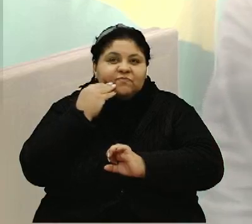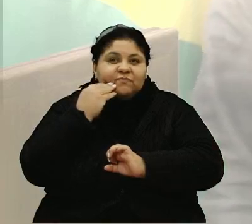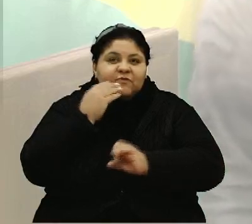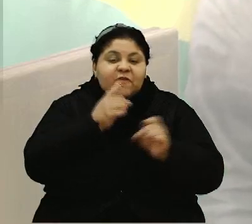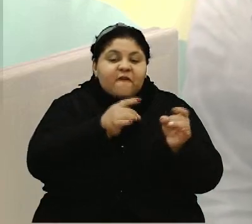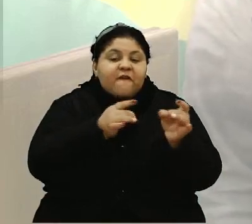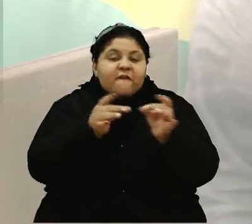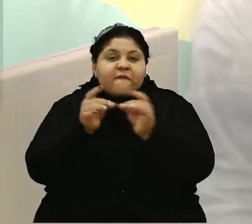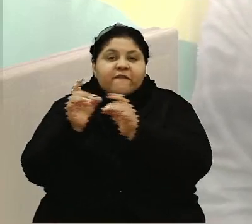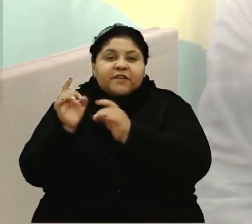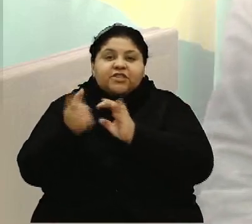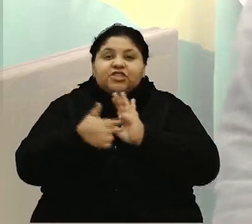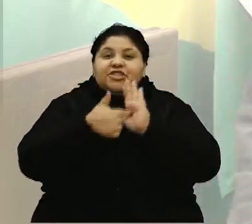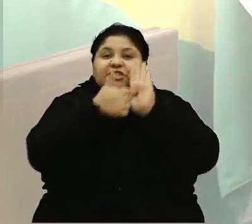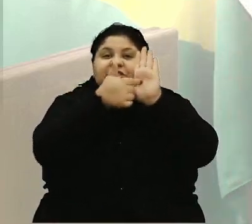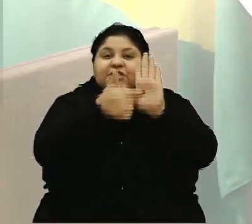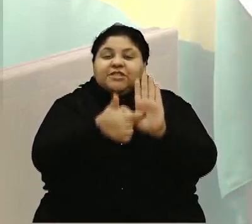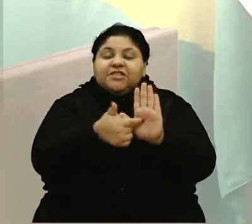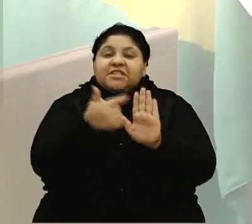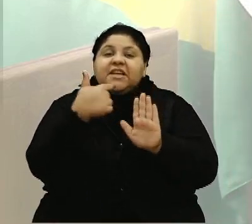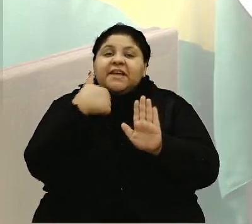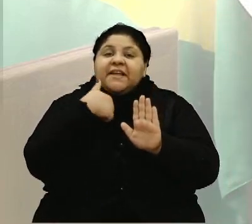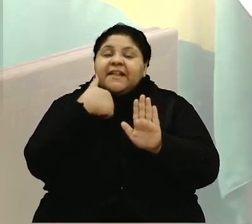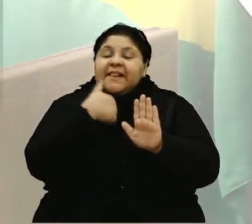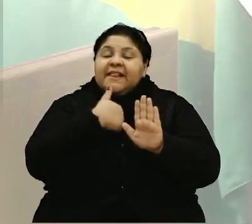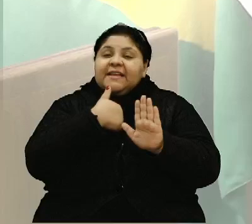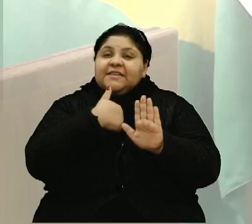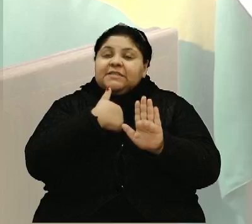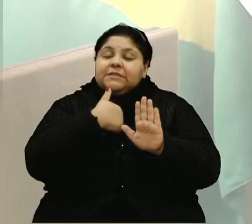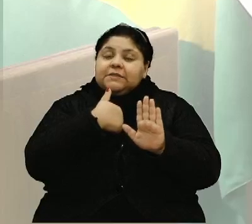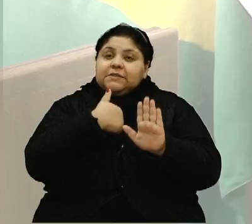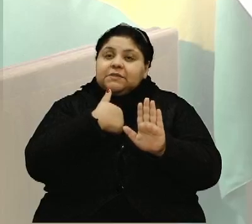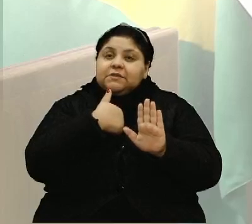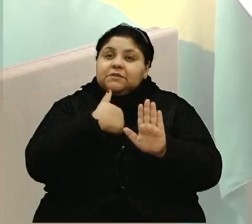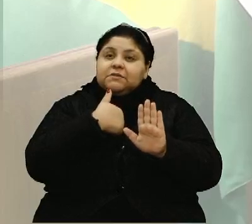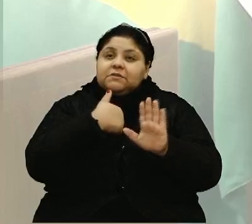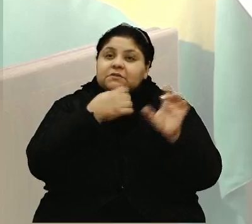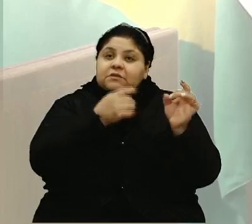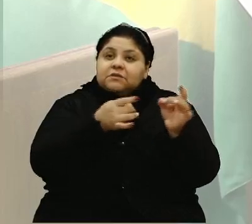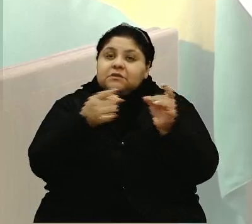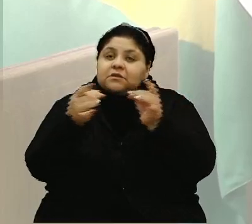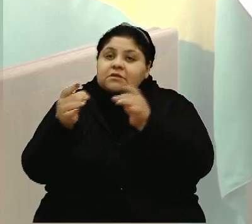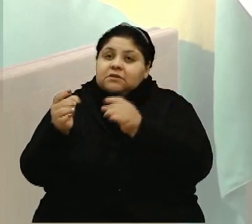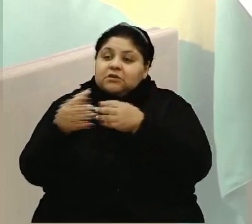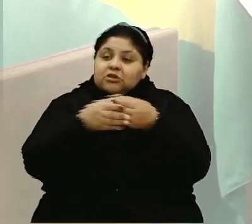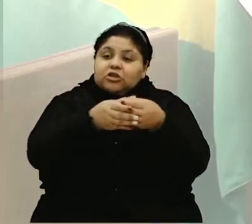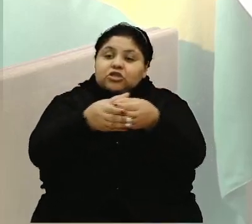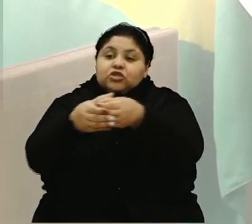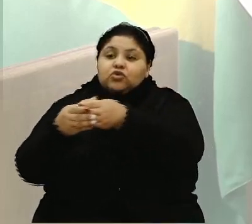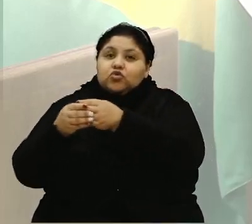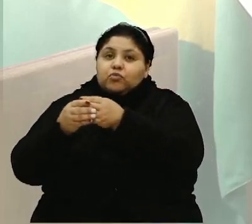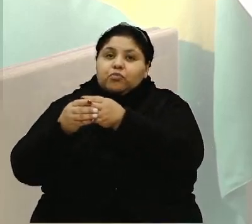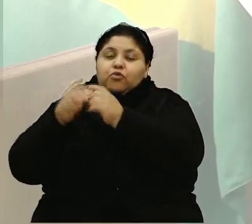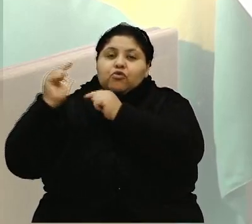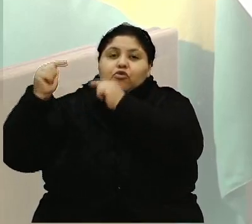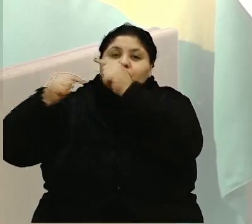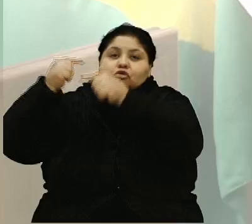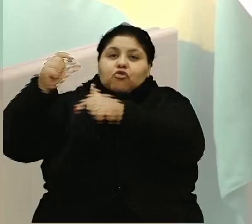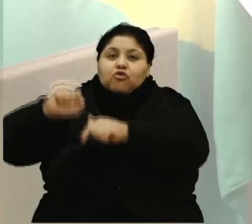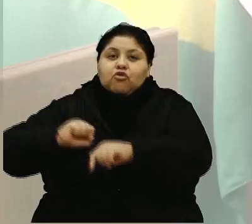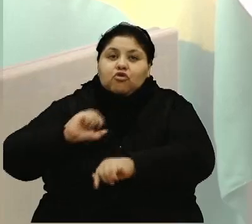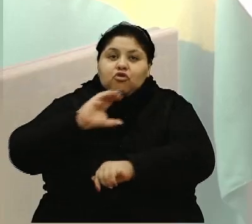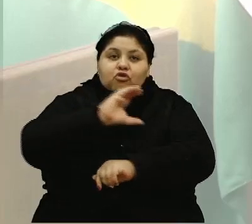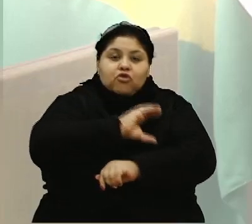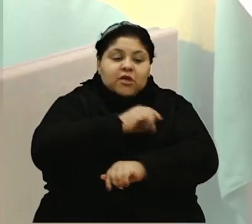shows. E uma vez ele fez uma venda dos galponeiros lá em Santa Catarina, e na hora que ele foi